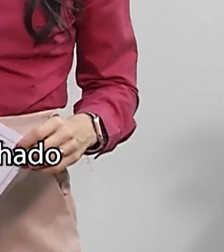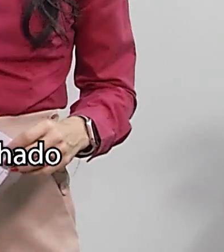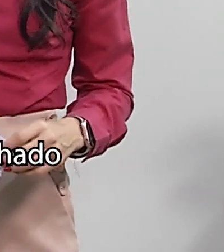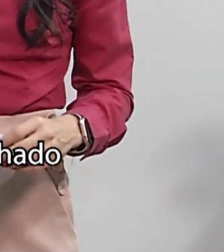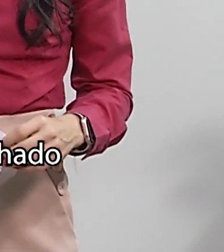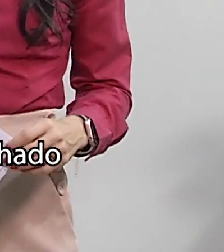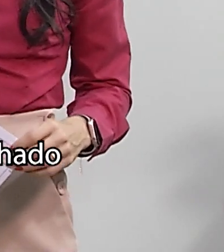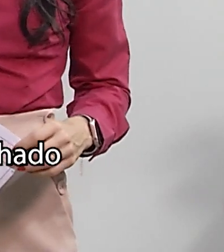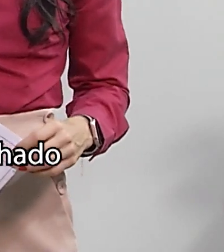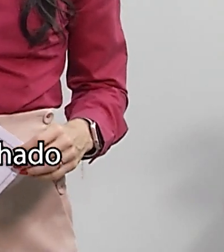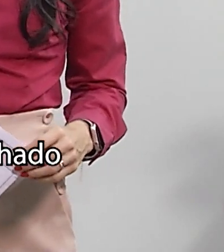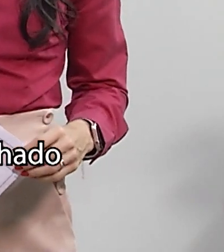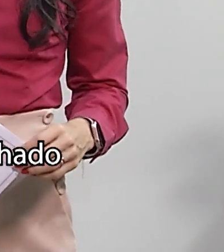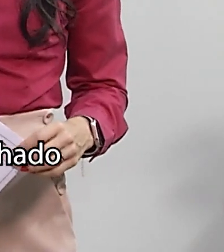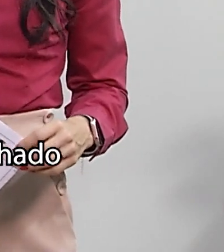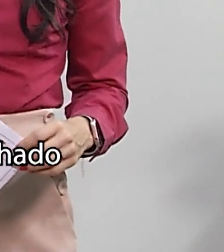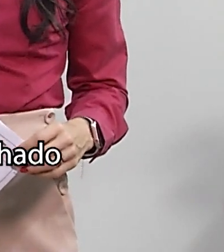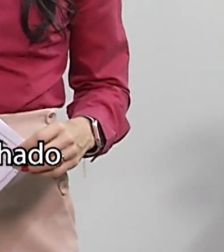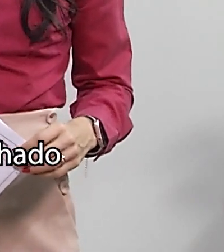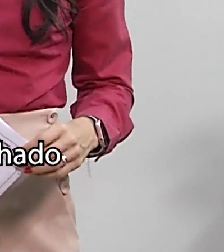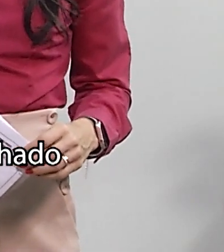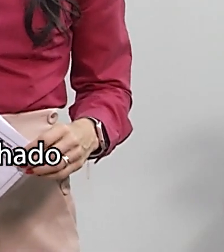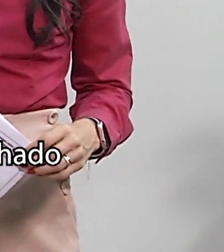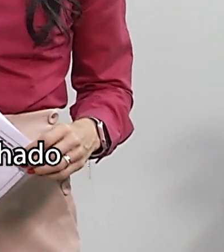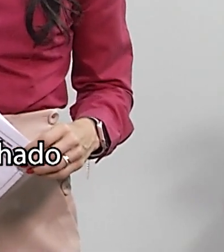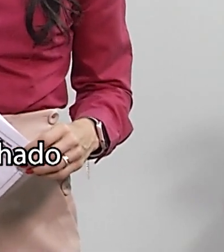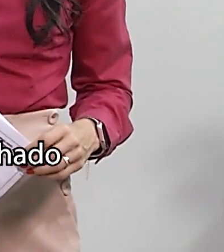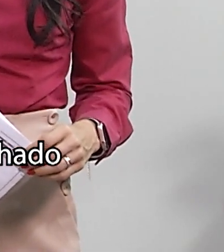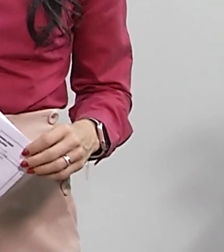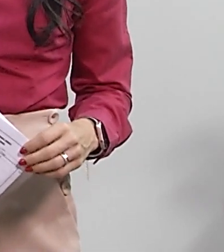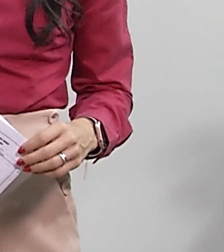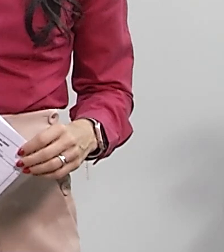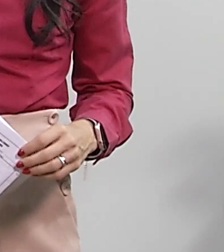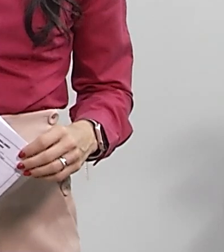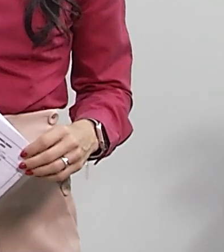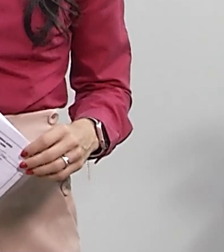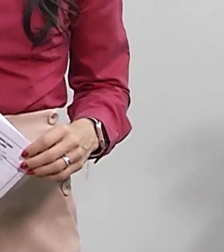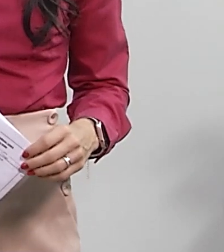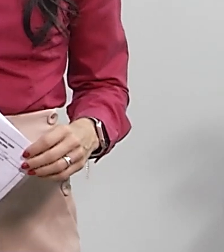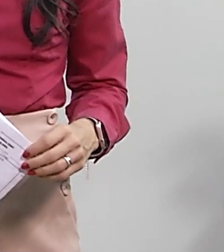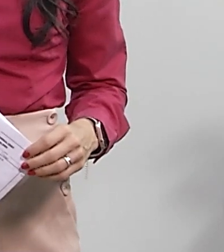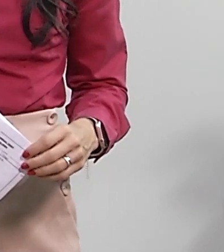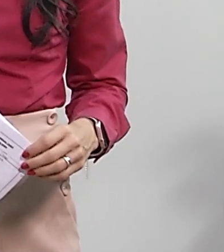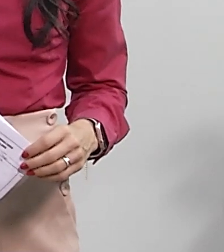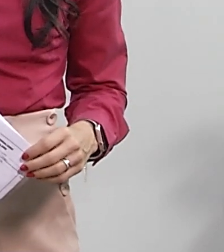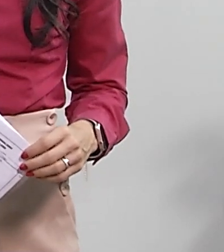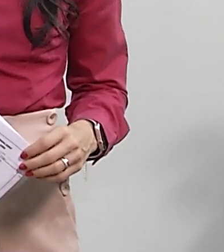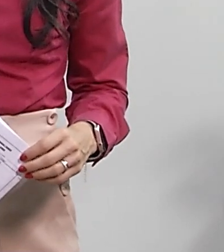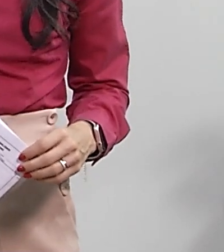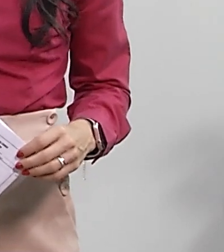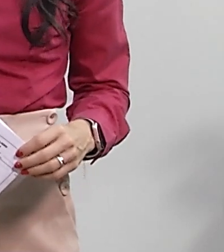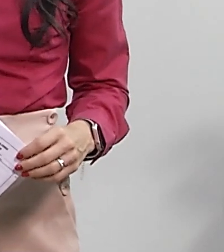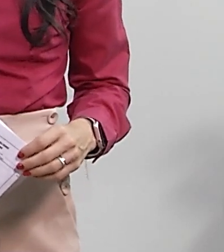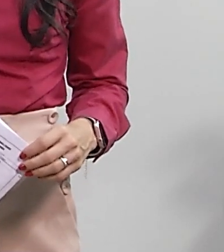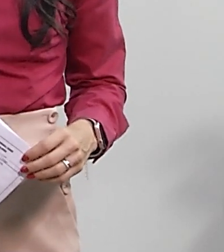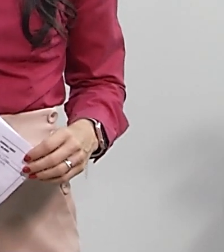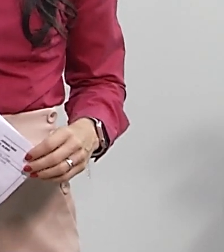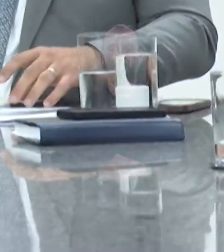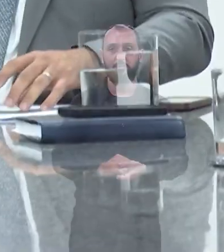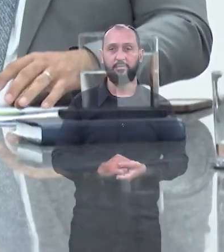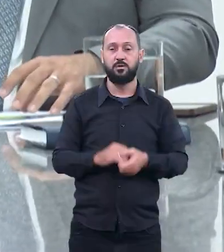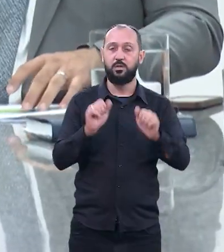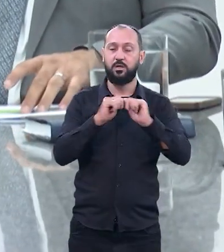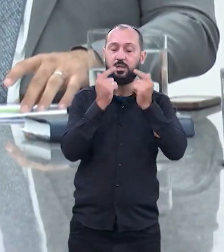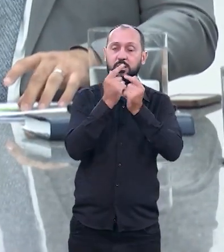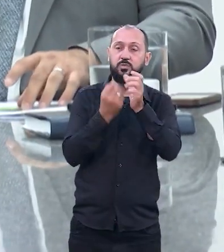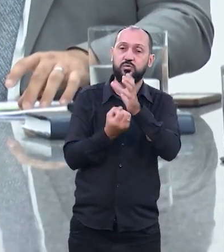Olá, o Jornal Parlamentar está no ar. Confira os destaques dos trabalhos do Legislativo de Mato Grosso do Sul nessa semana.